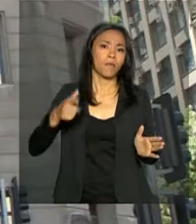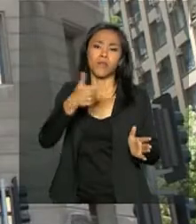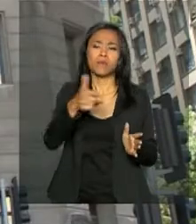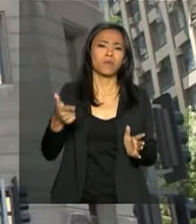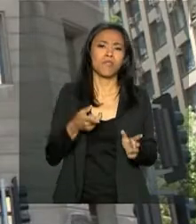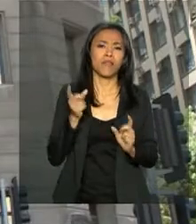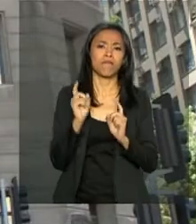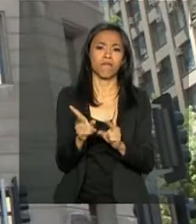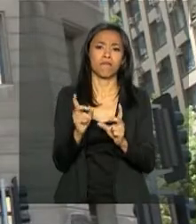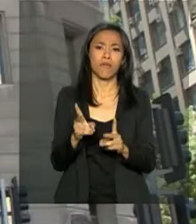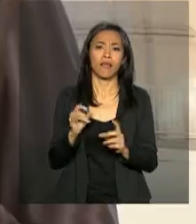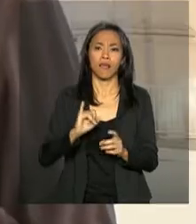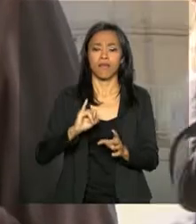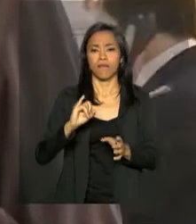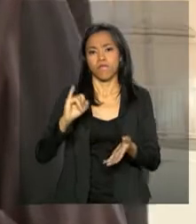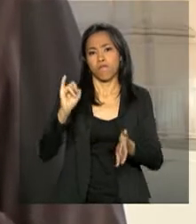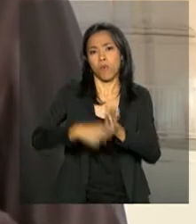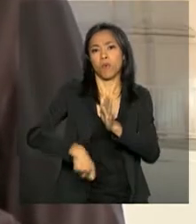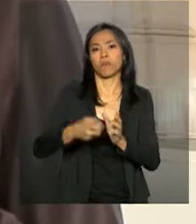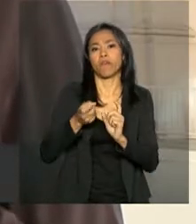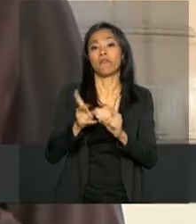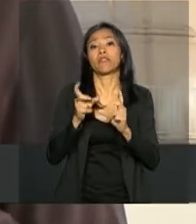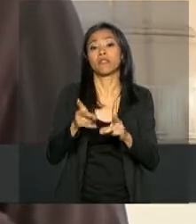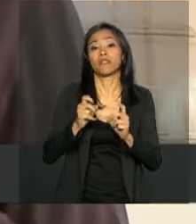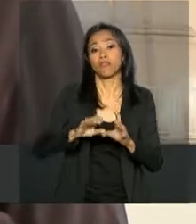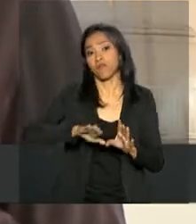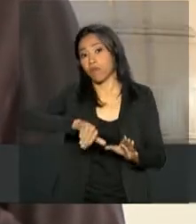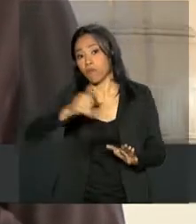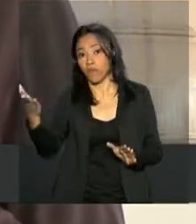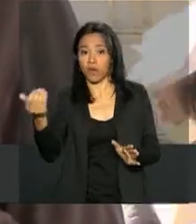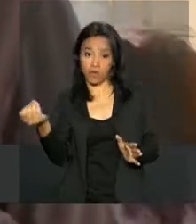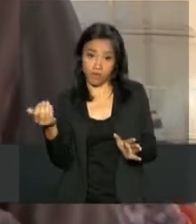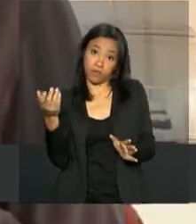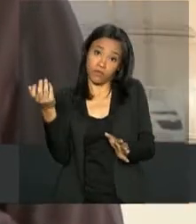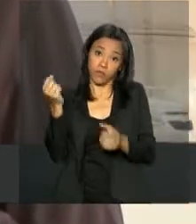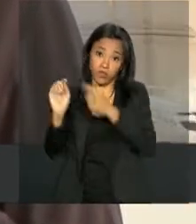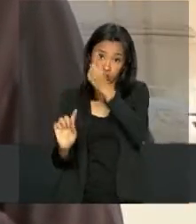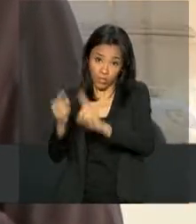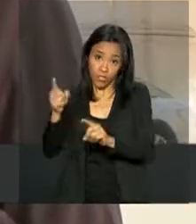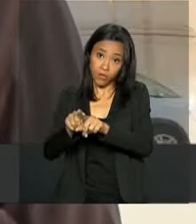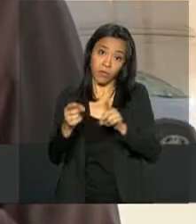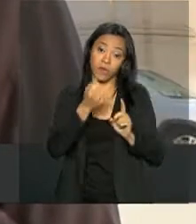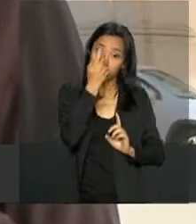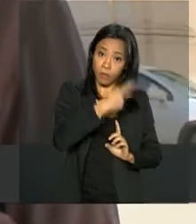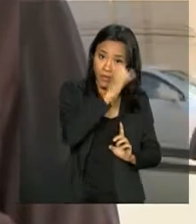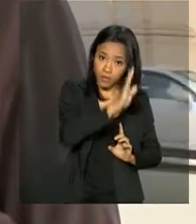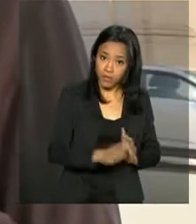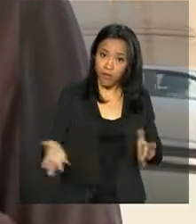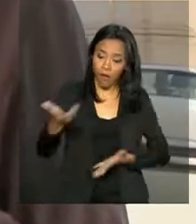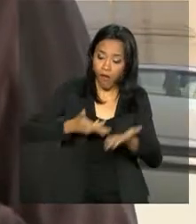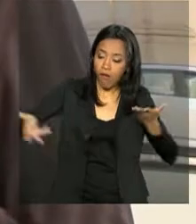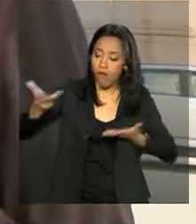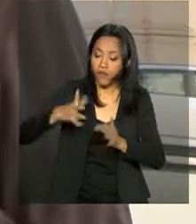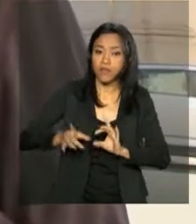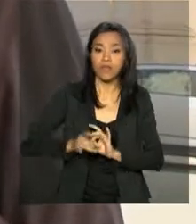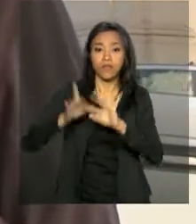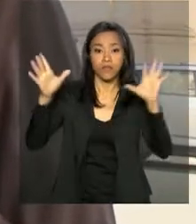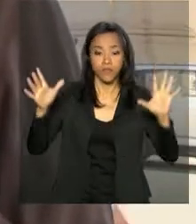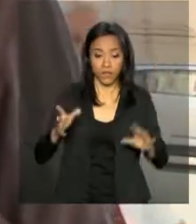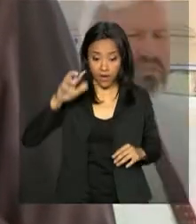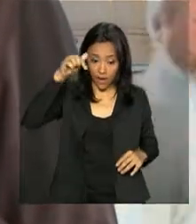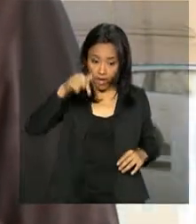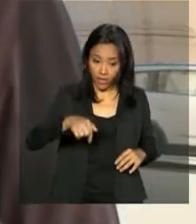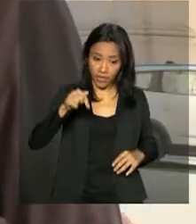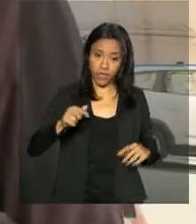e exportação um novo acordo que será assinado pelos presidentes michel temer e sebastian pinheira aqui no